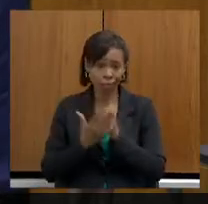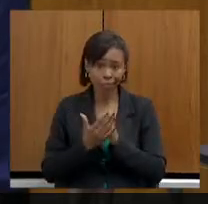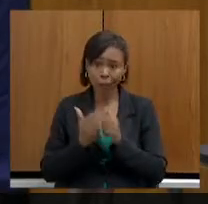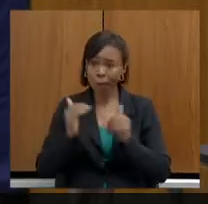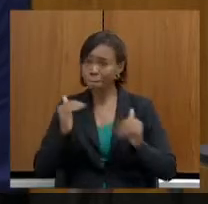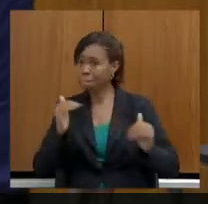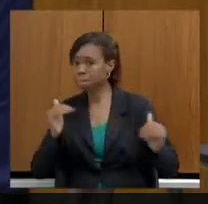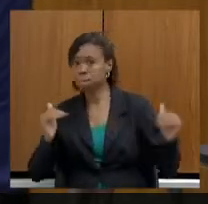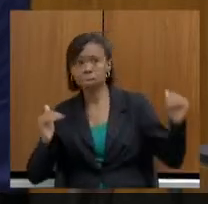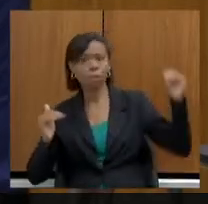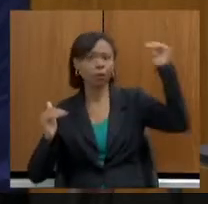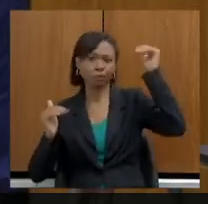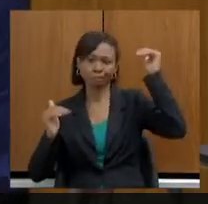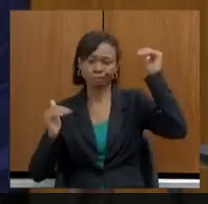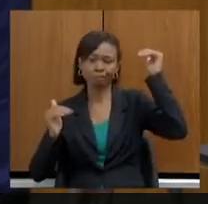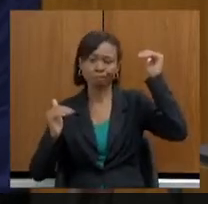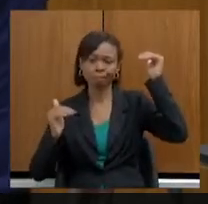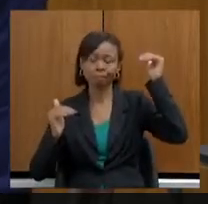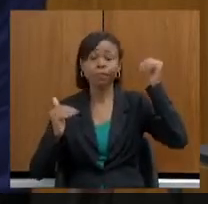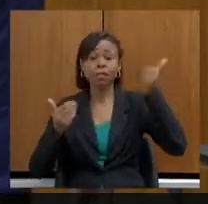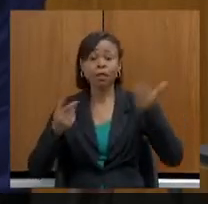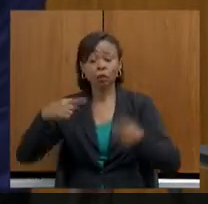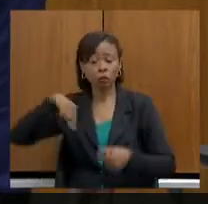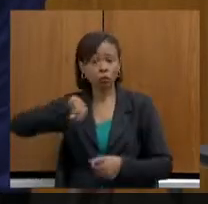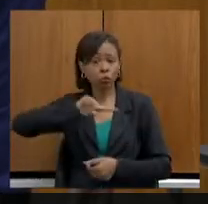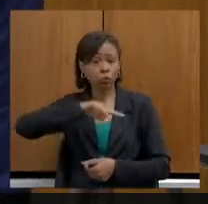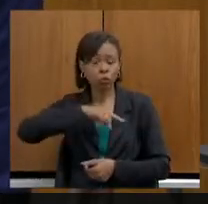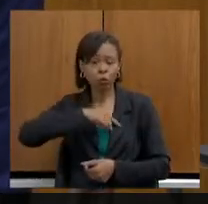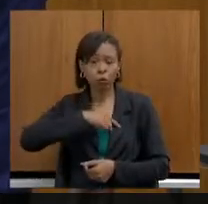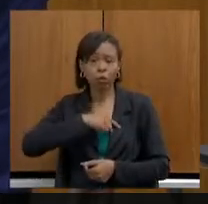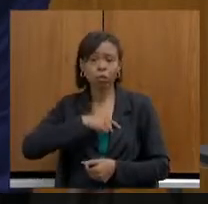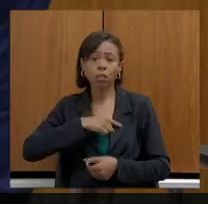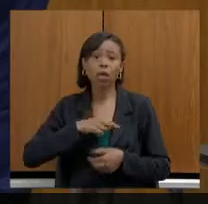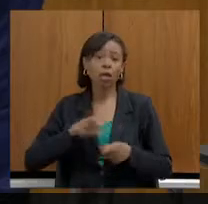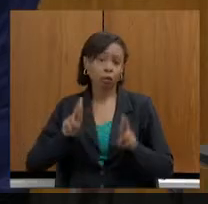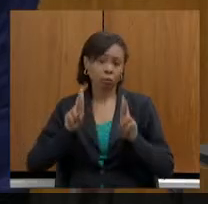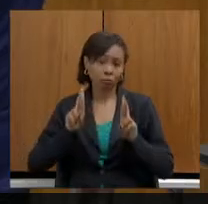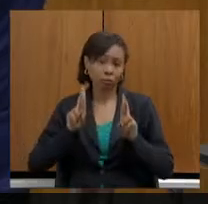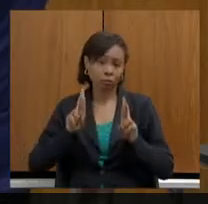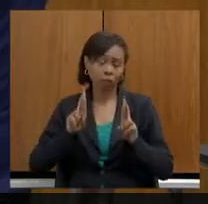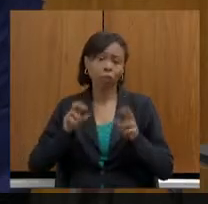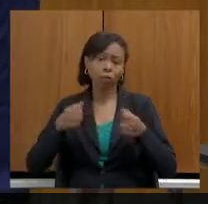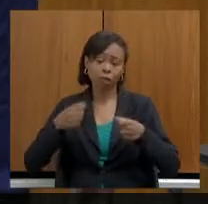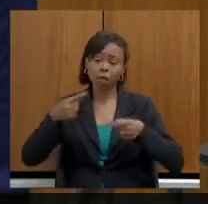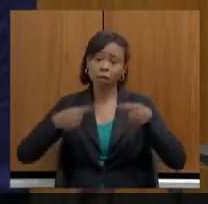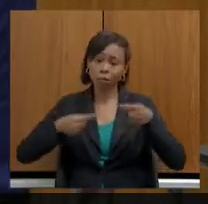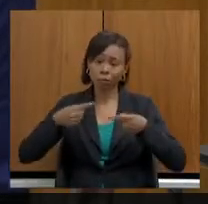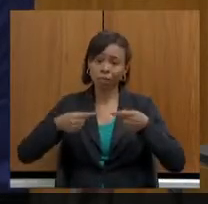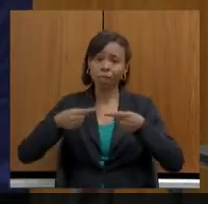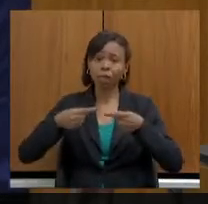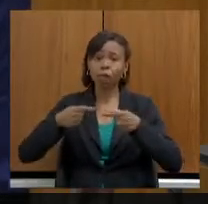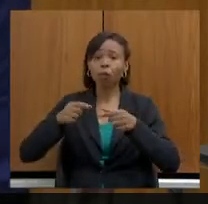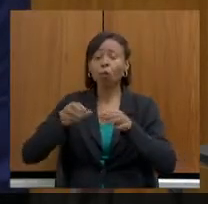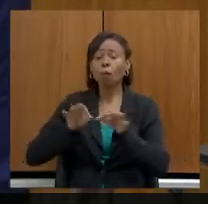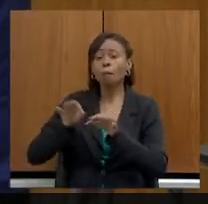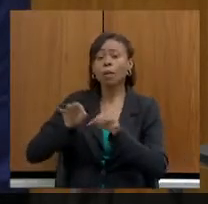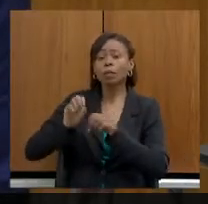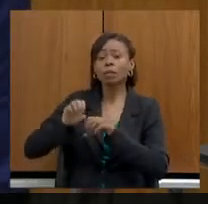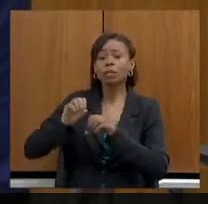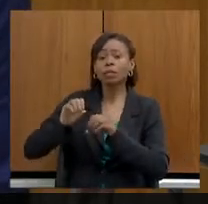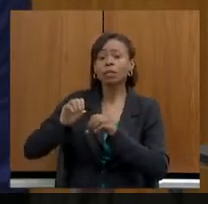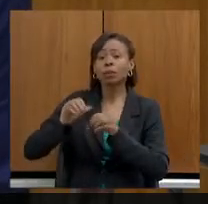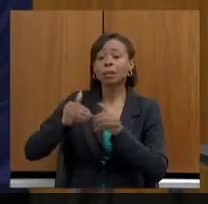temos o dever de debater como se darão os planos de ensino para principalmente após pandemia é